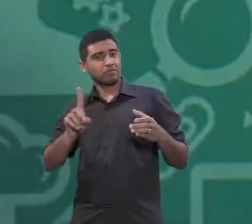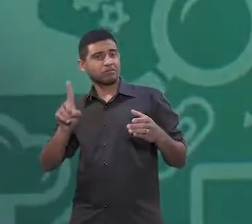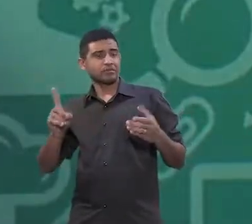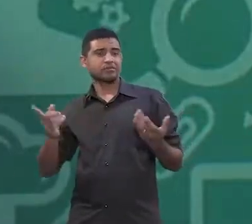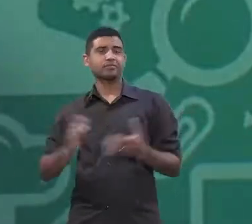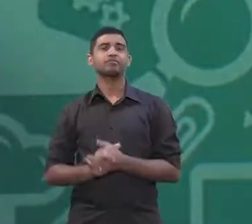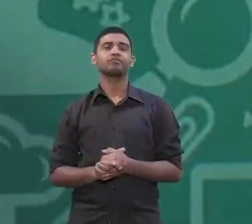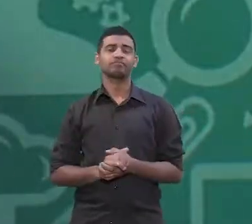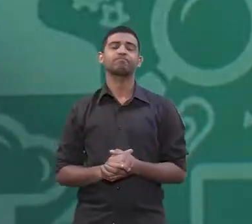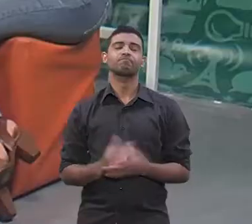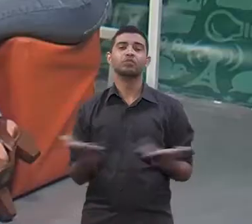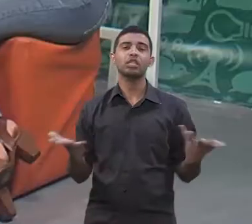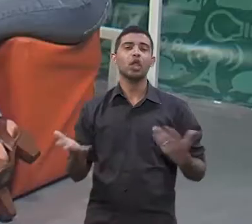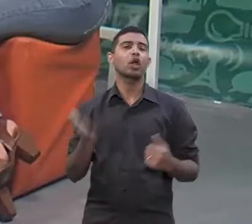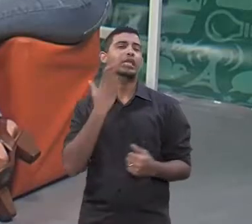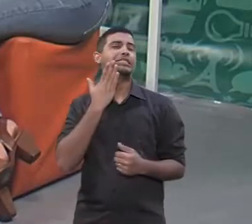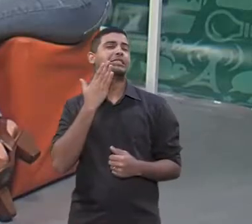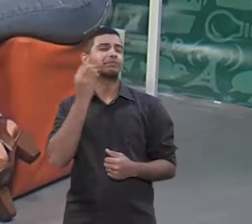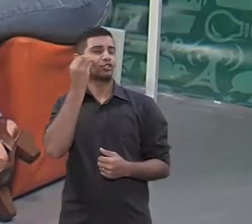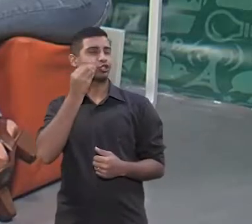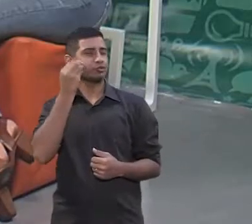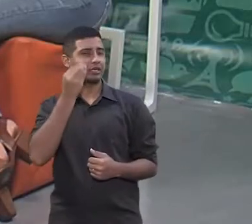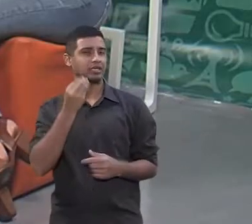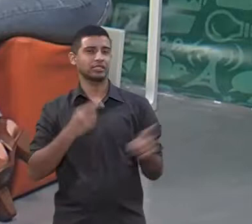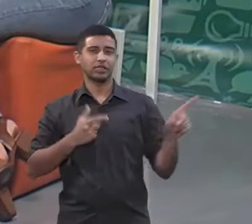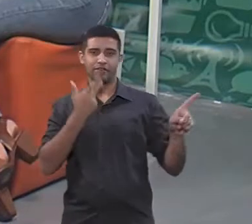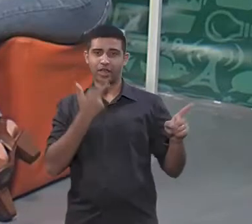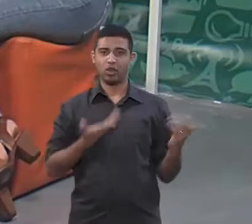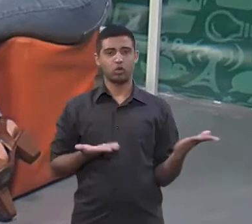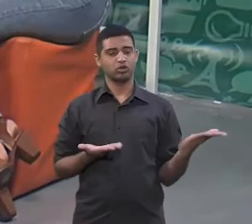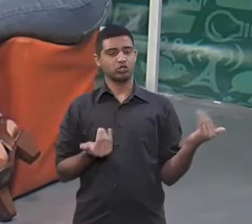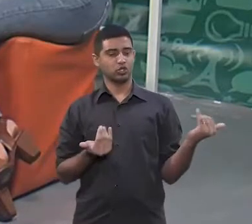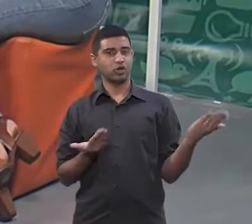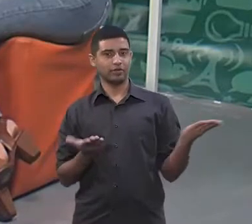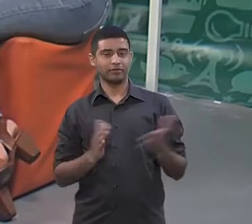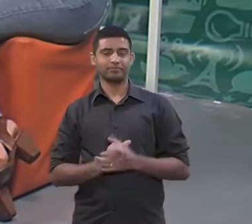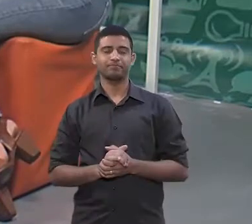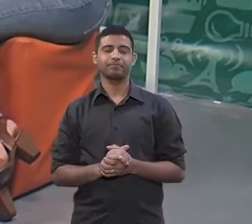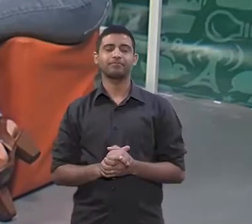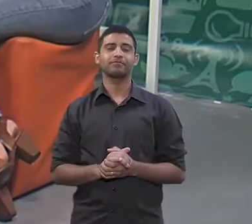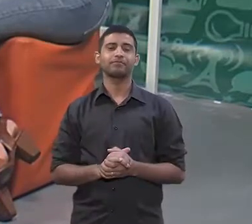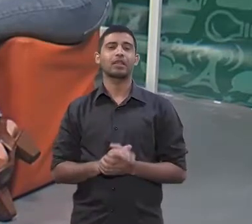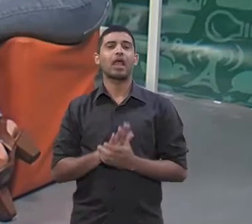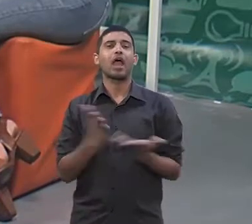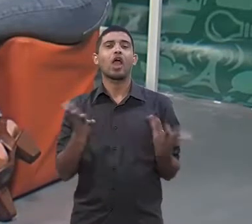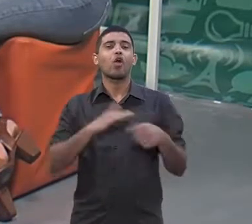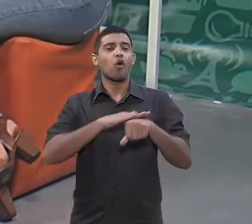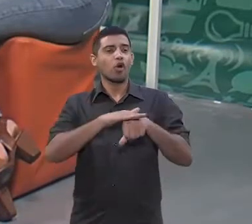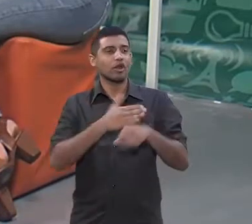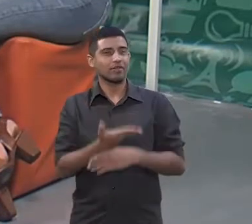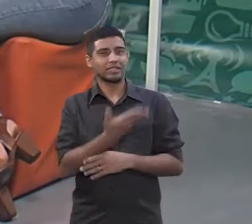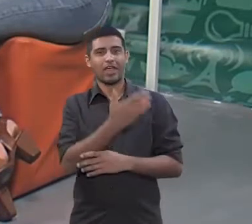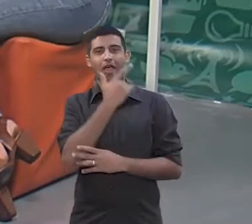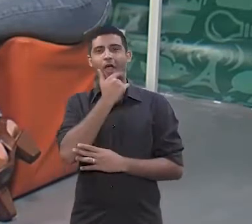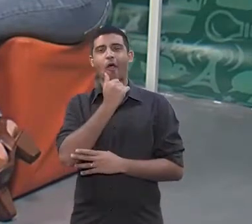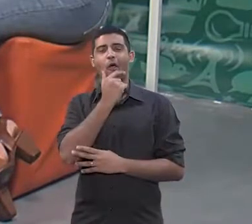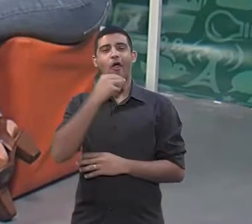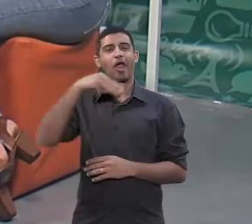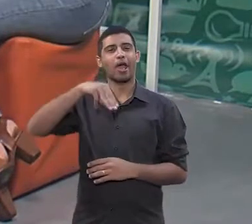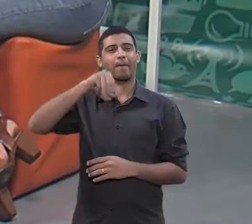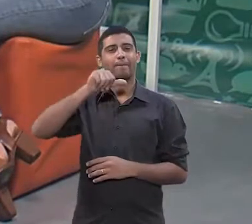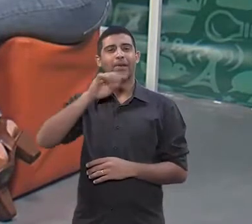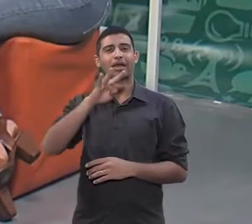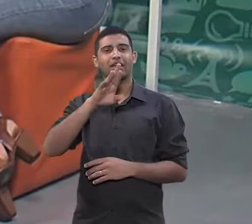chamada normalidade. Vamos conhecer, então, um pouquinho, você citou aí o jovem, né, essa Isso. questão do jovem. Vamos conversar com o Matheus